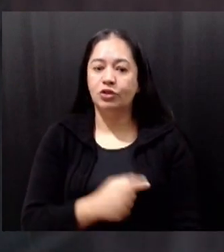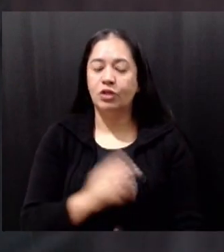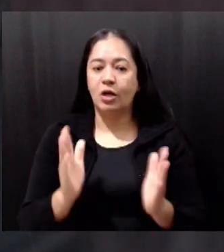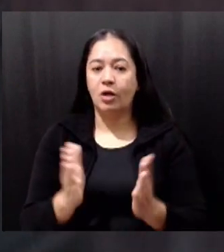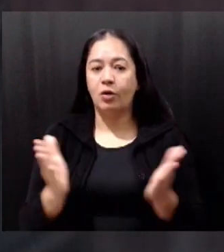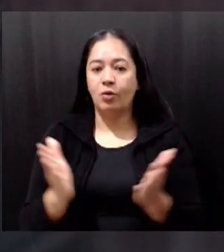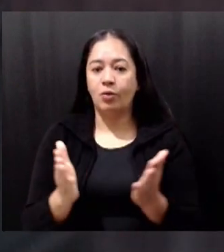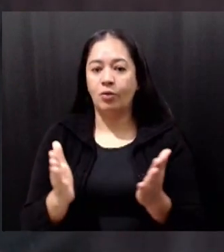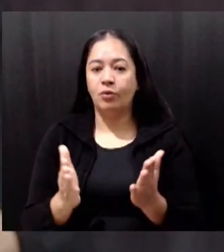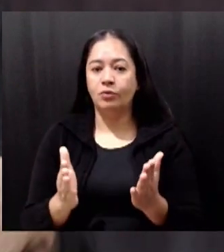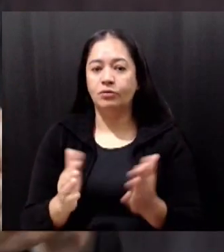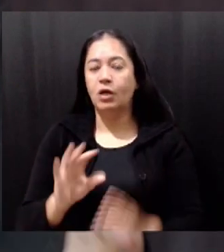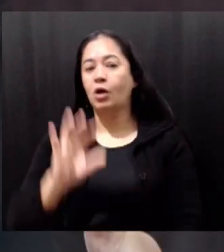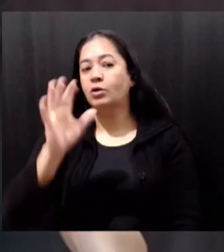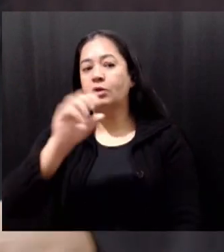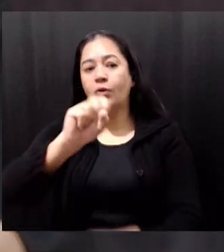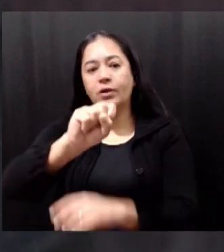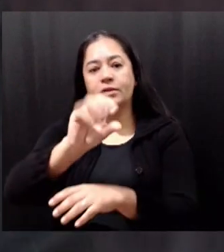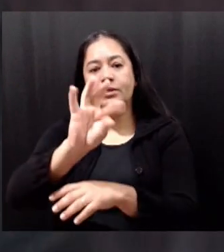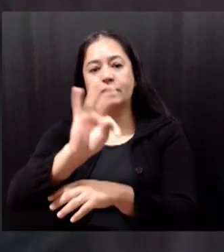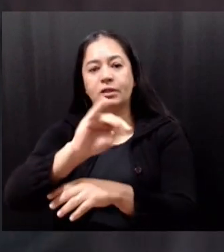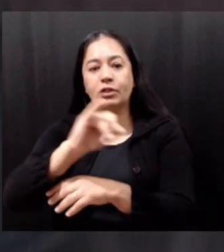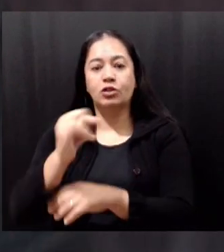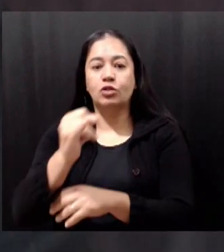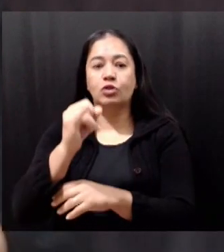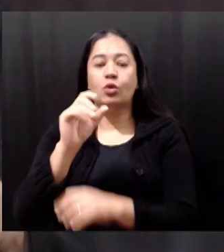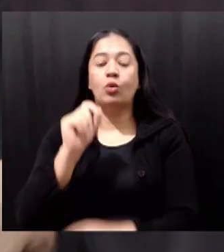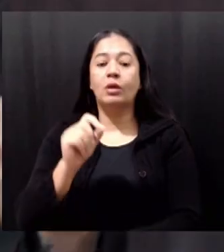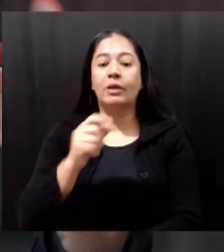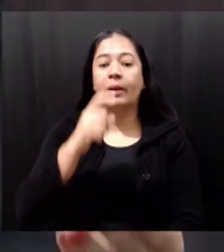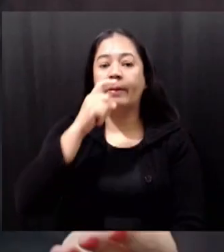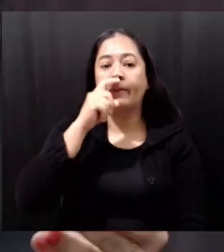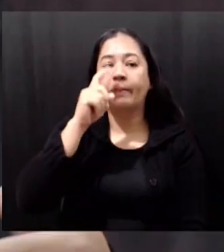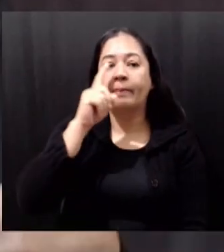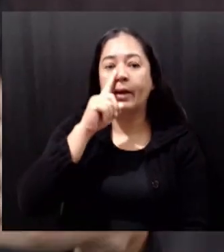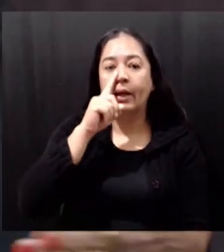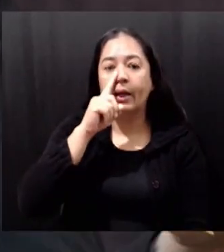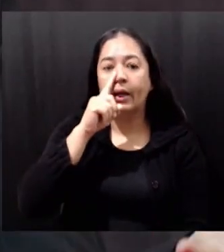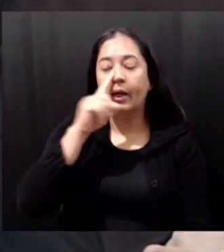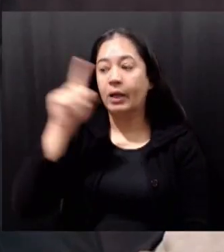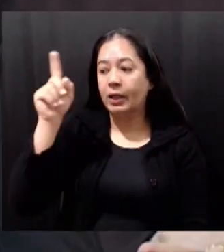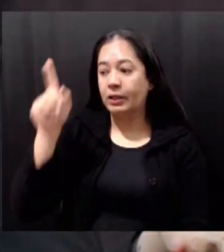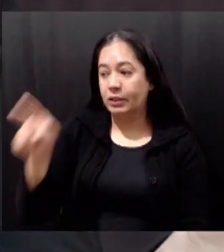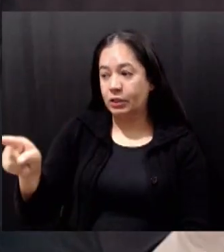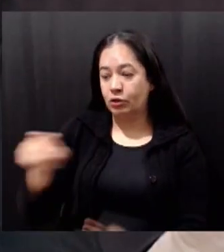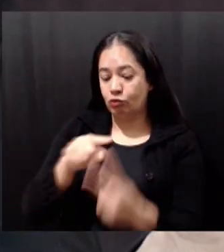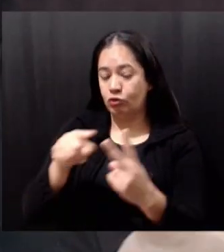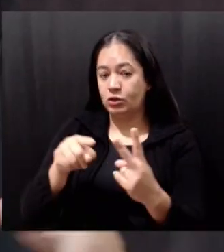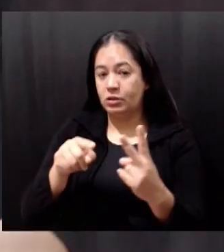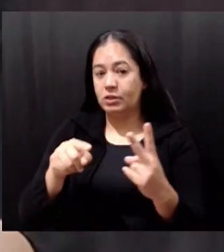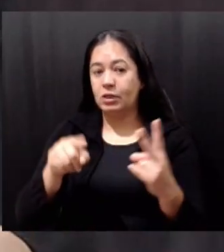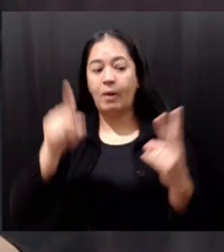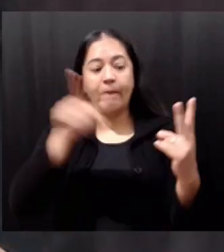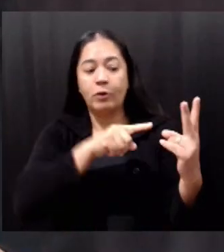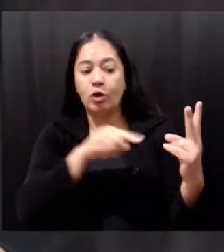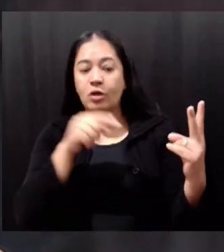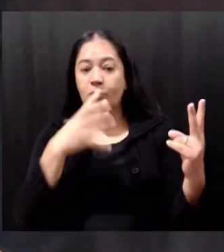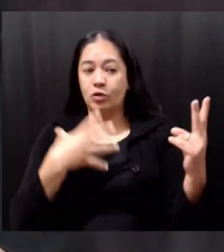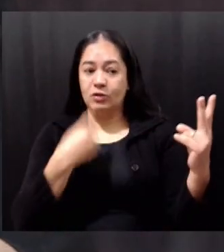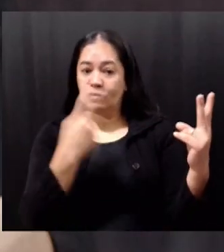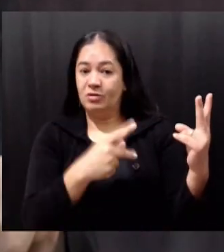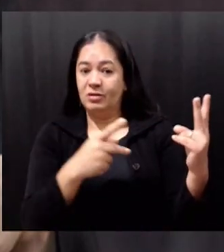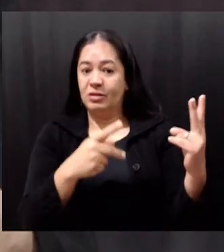STJ proibindo pais de expor os seus filhos nas redes sociais, porque